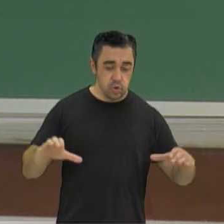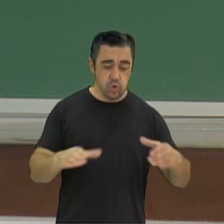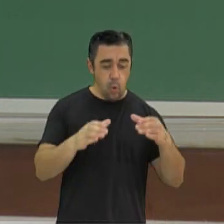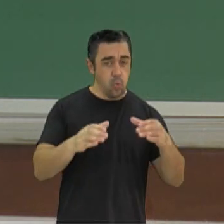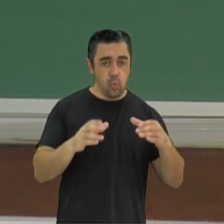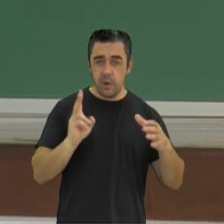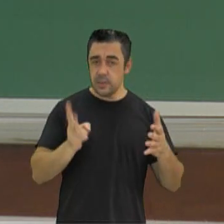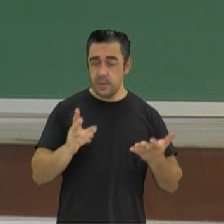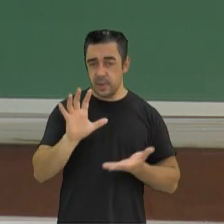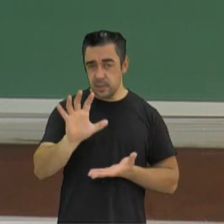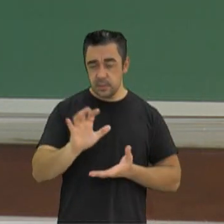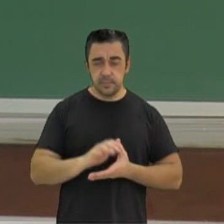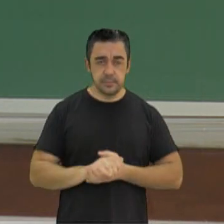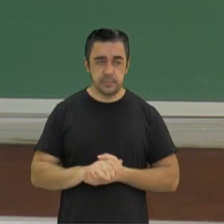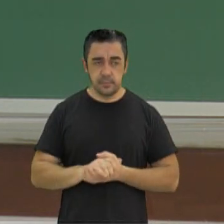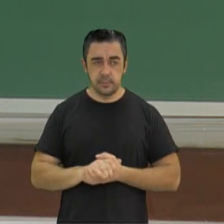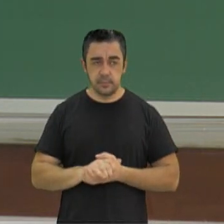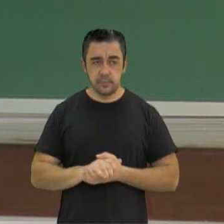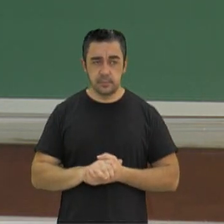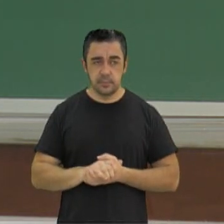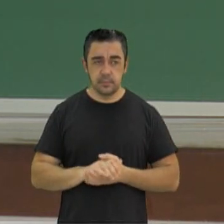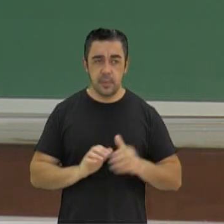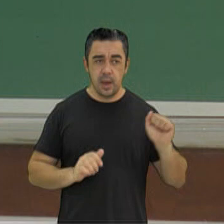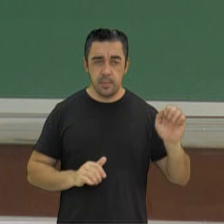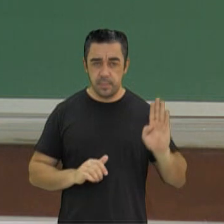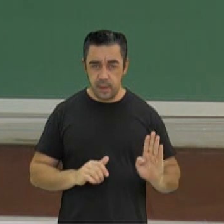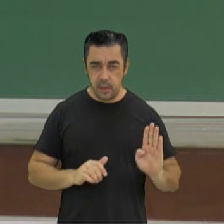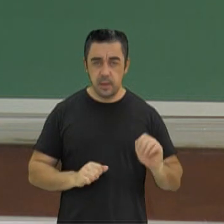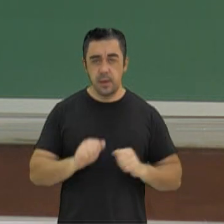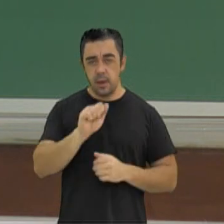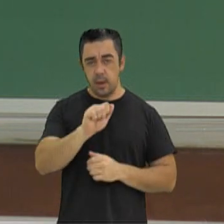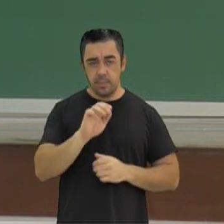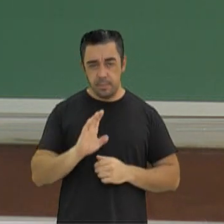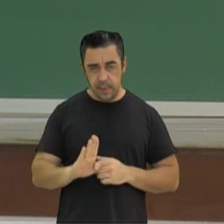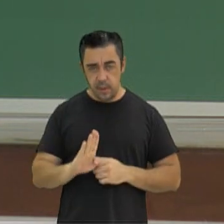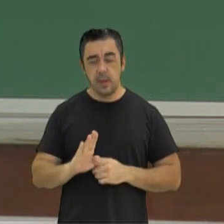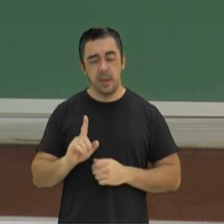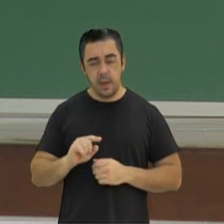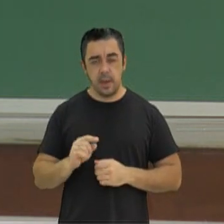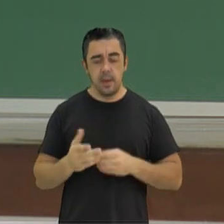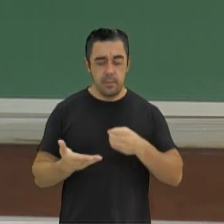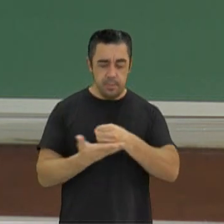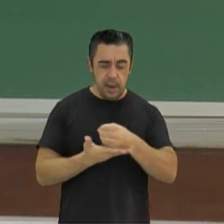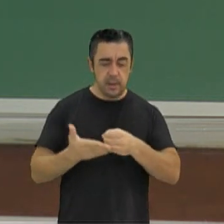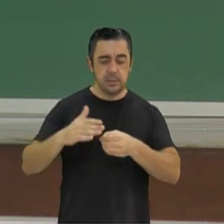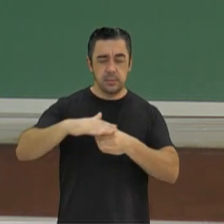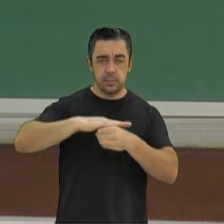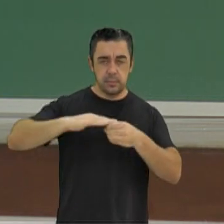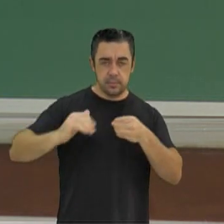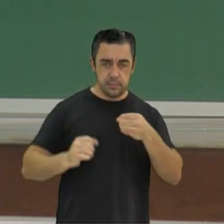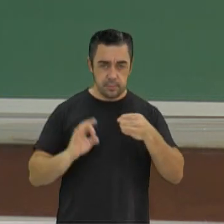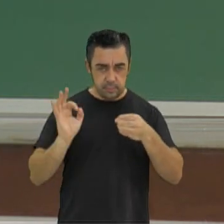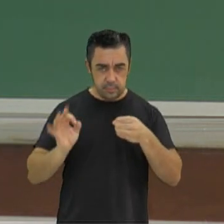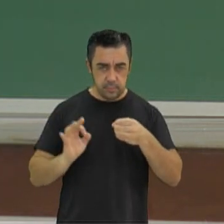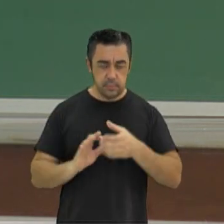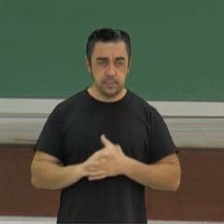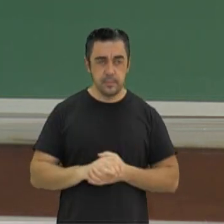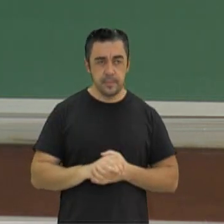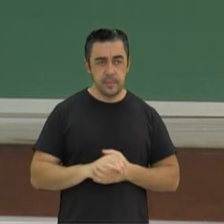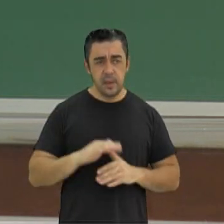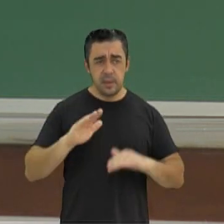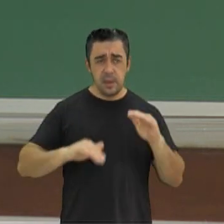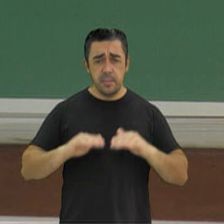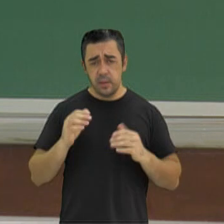da pirâmide, tá? A área AB minúsculo, AB maiúsculo são as áreas dos polígonos que formam as bases. Depende